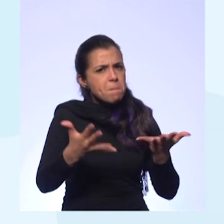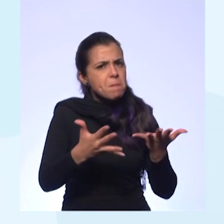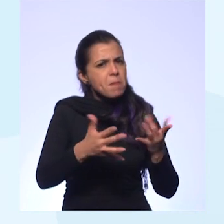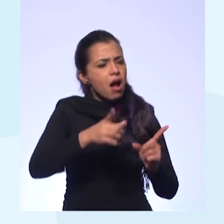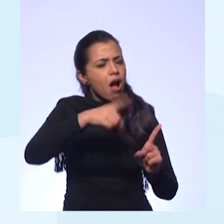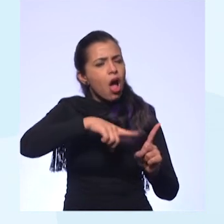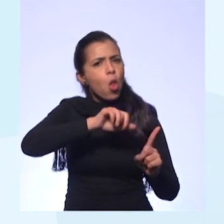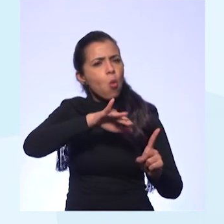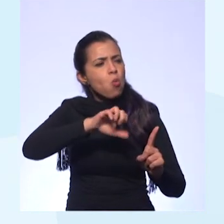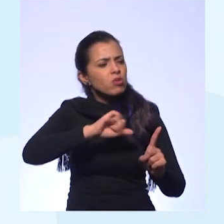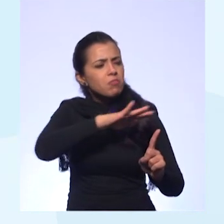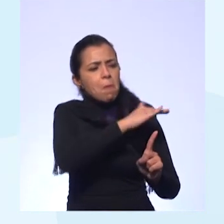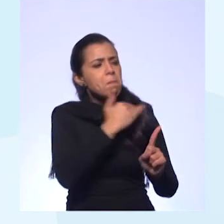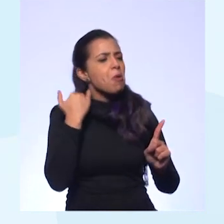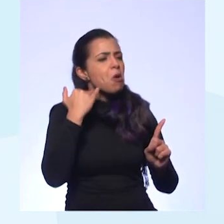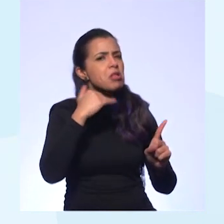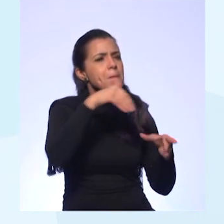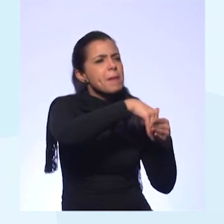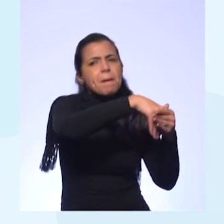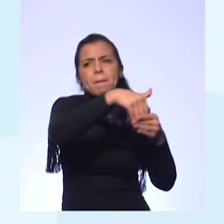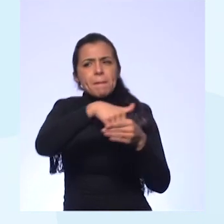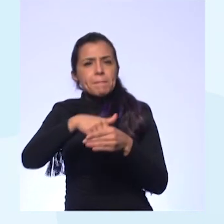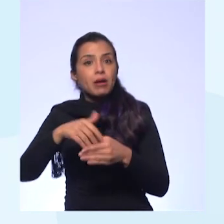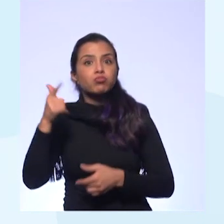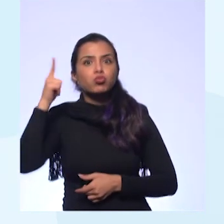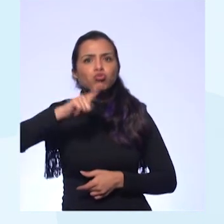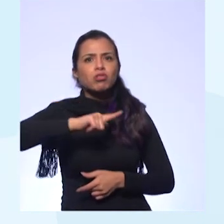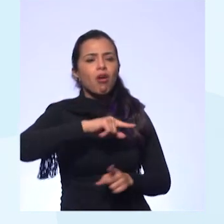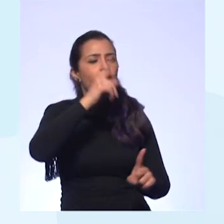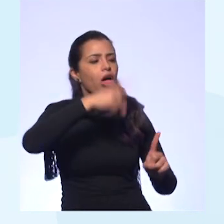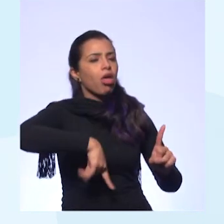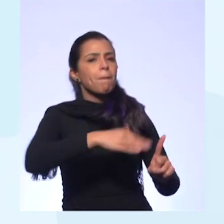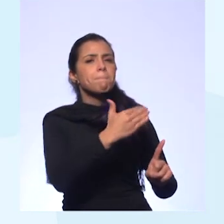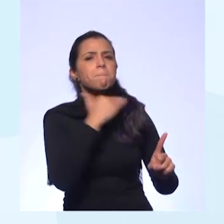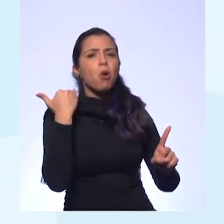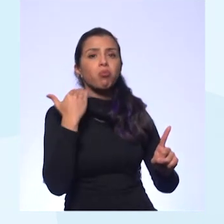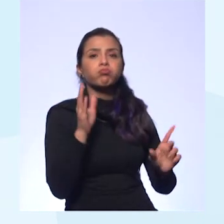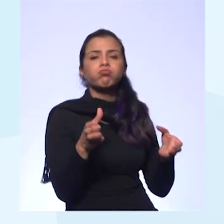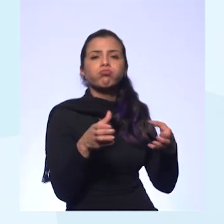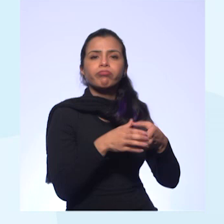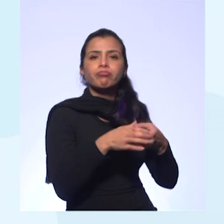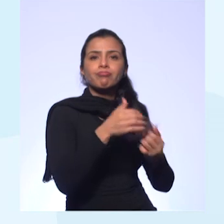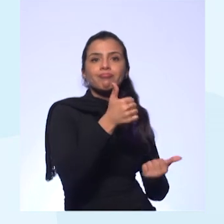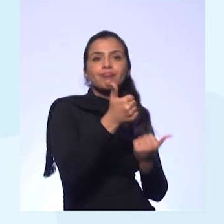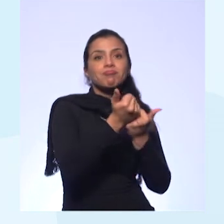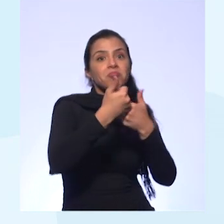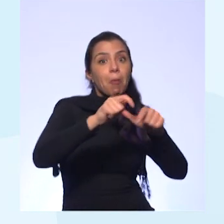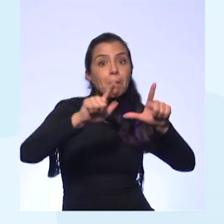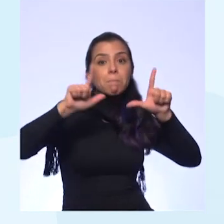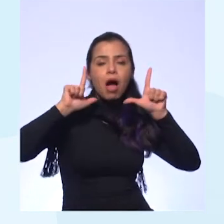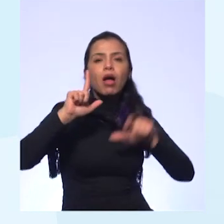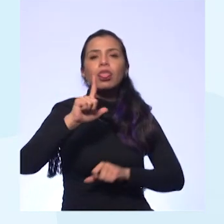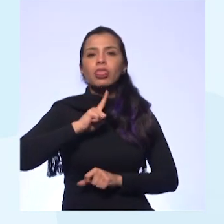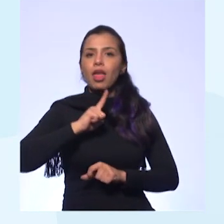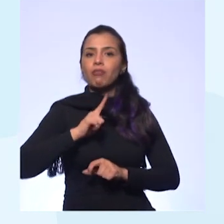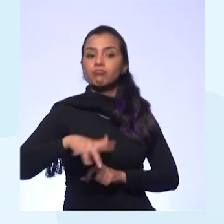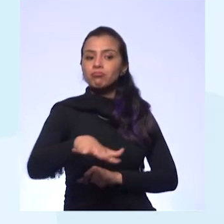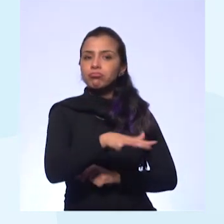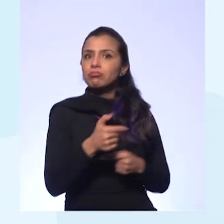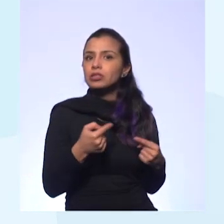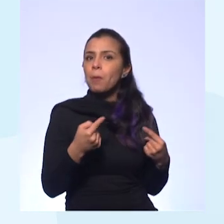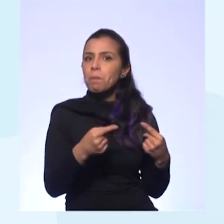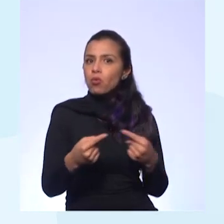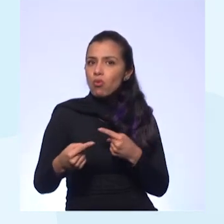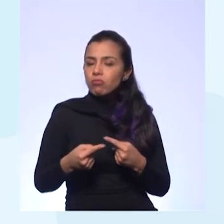eles acabaram vencendo ali na votação, os jacobinos acabam ganhando grande notoriedade nesse cenário político e eles